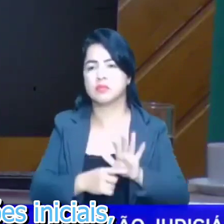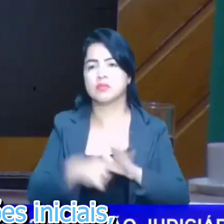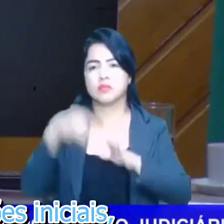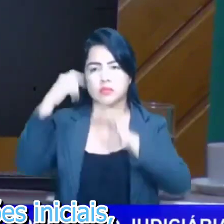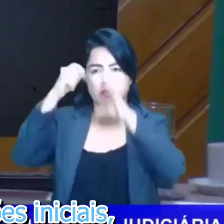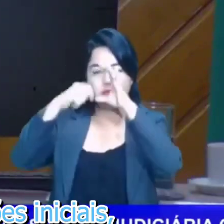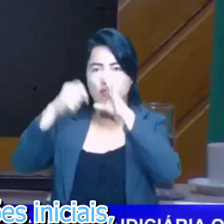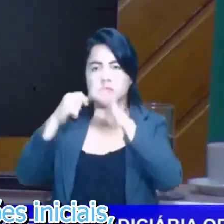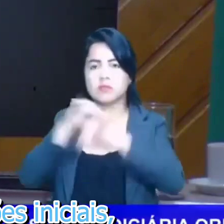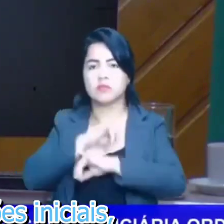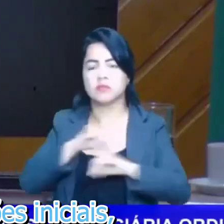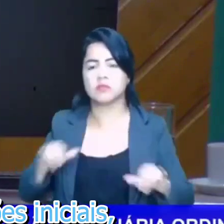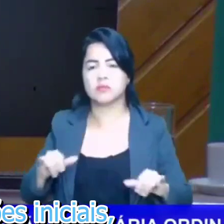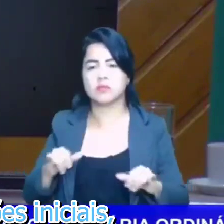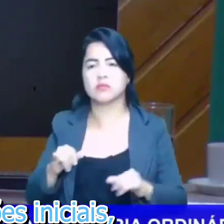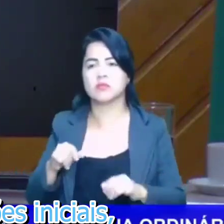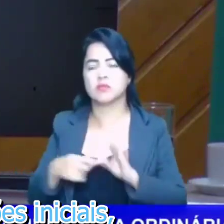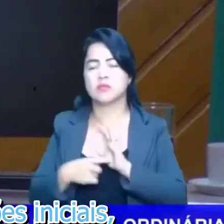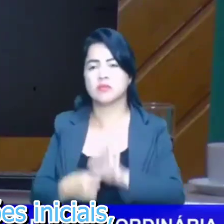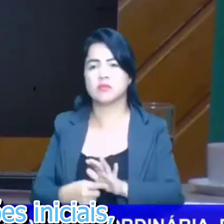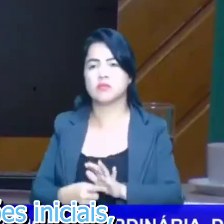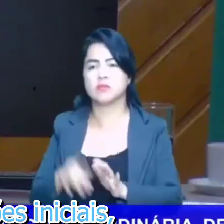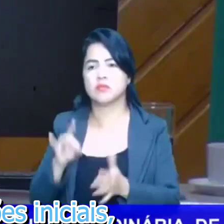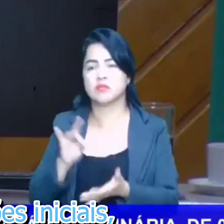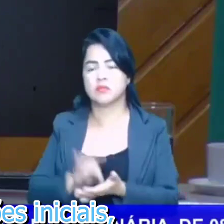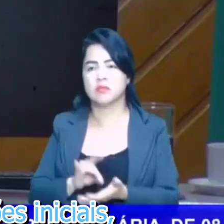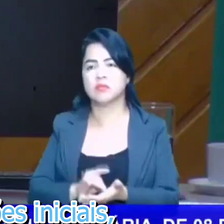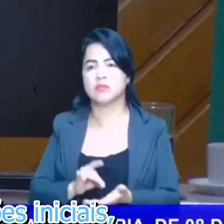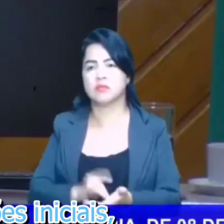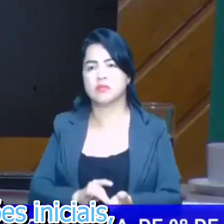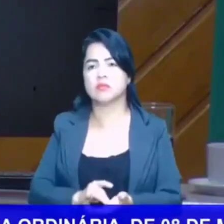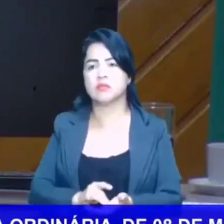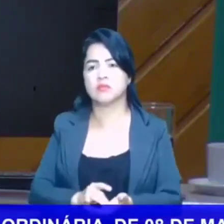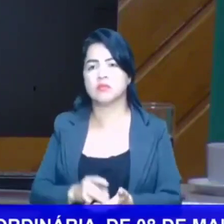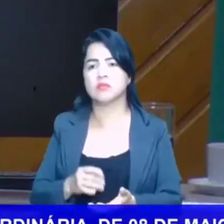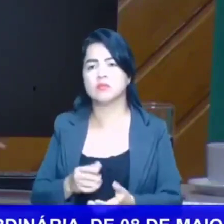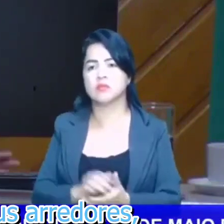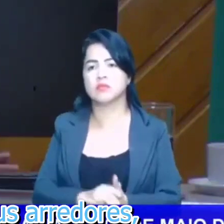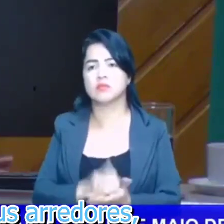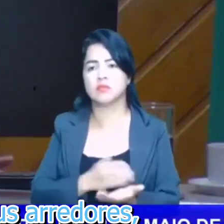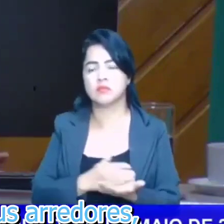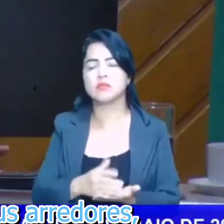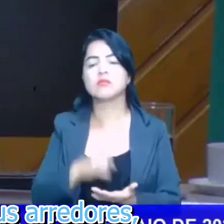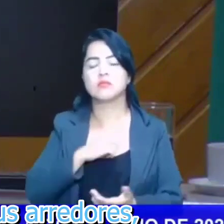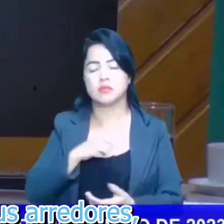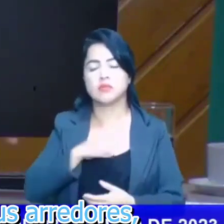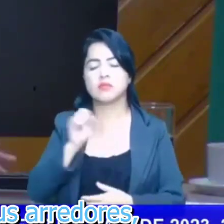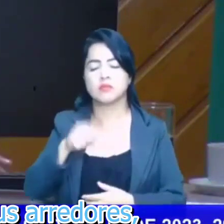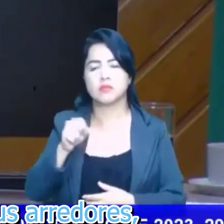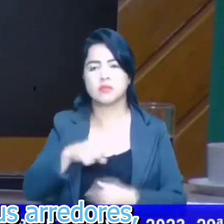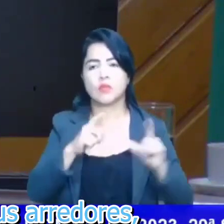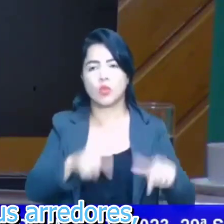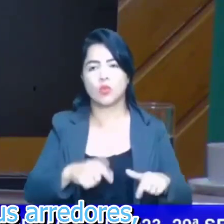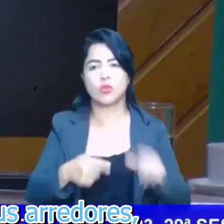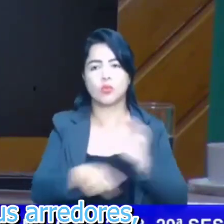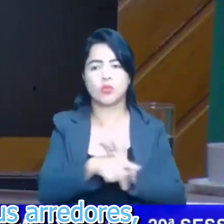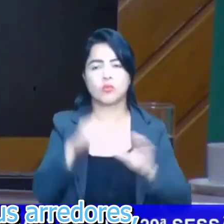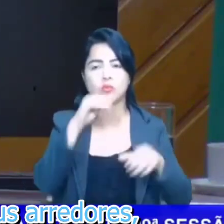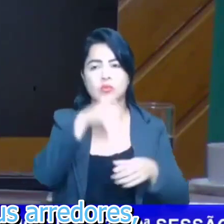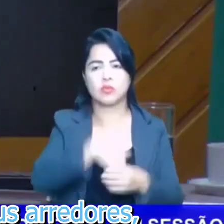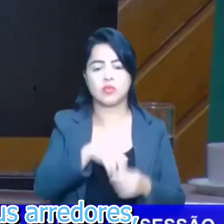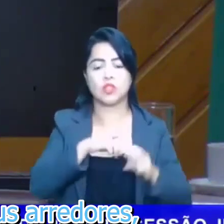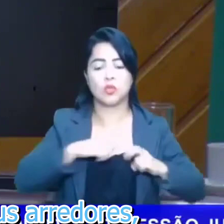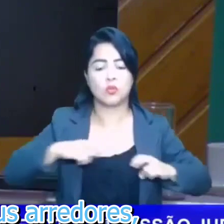O vídeo, como dito, corrobora as afirmações iniciais, havia no local de votação, em local de votação, nos